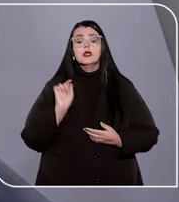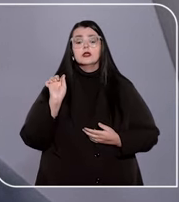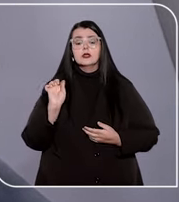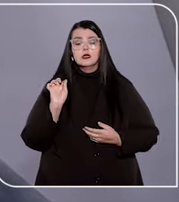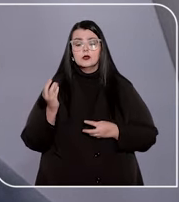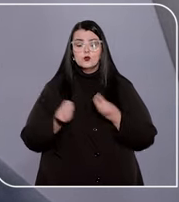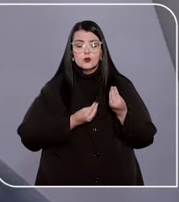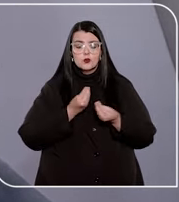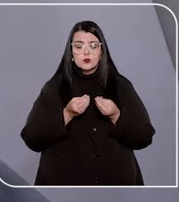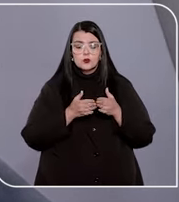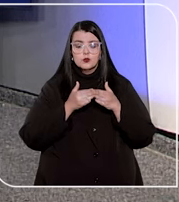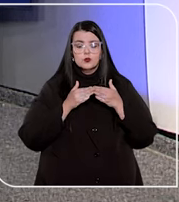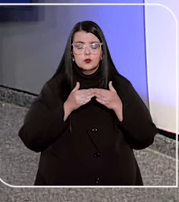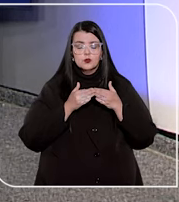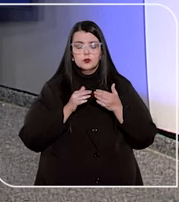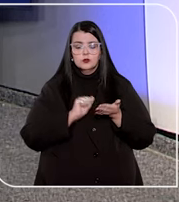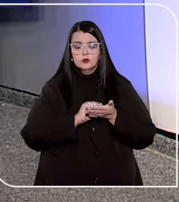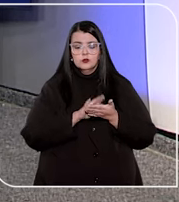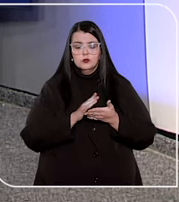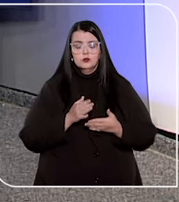deve requerer isso?